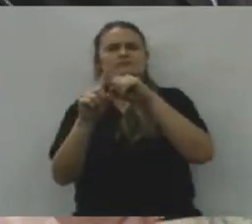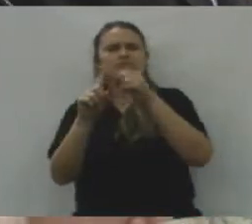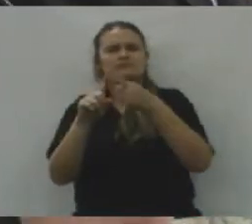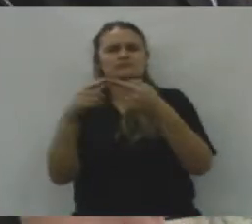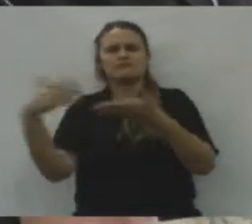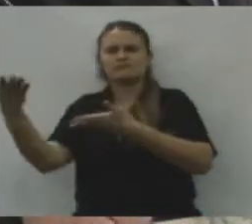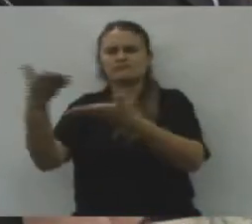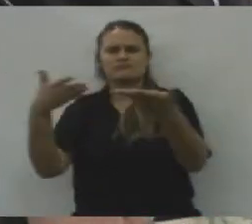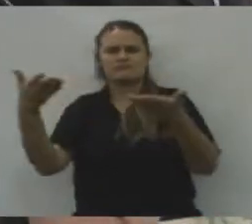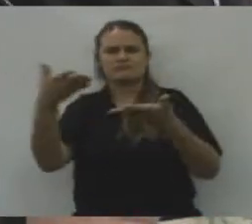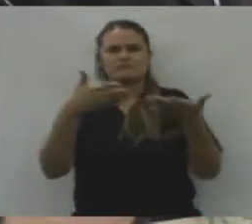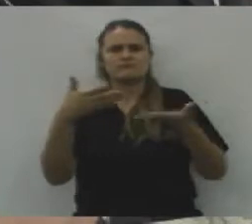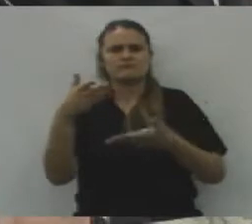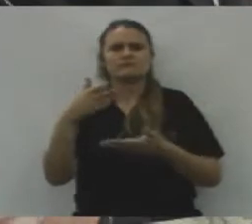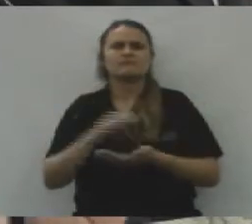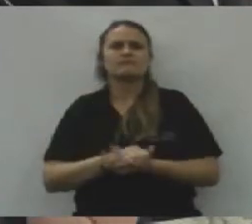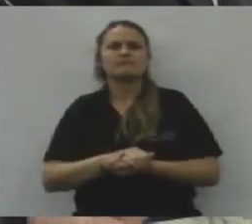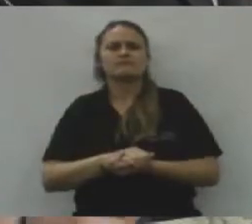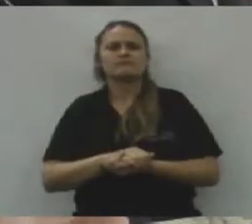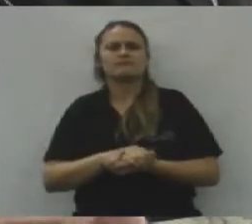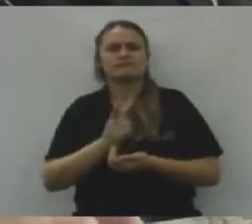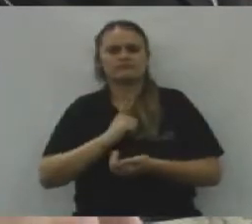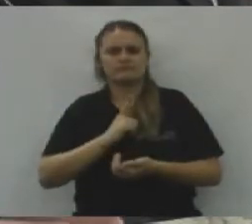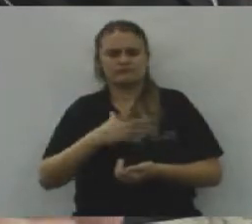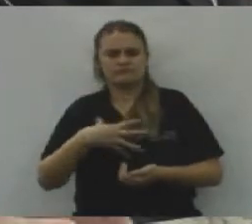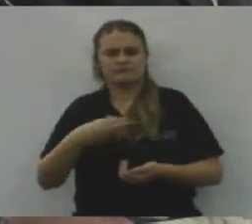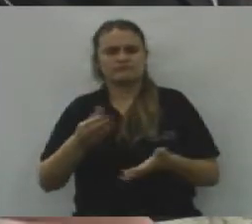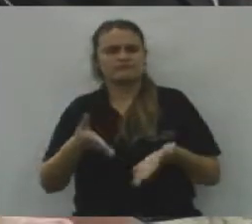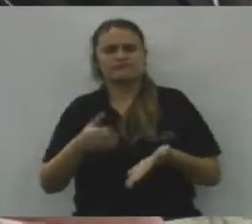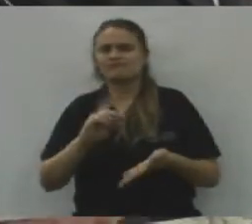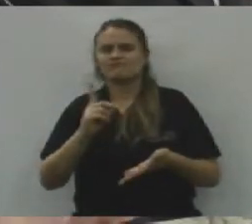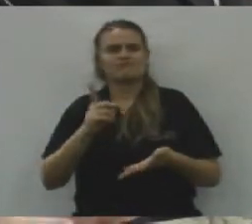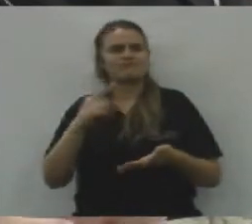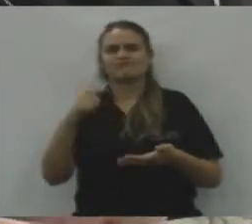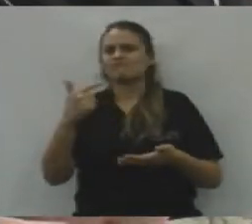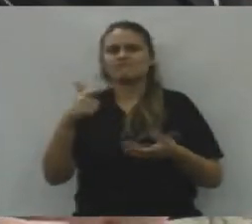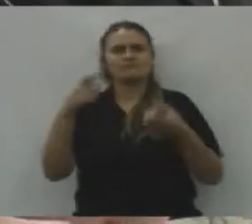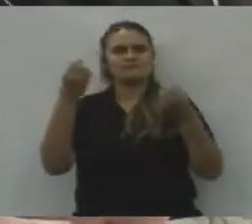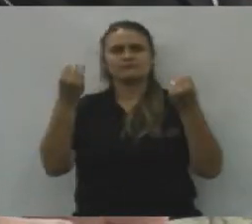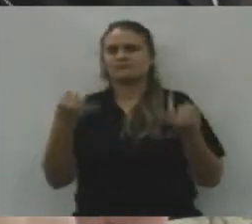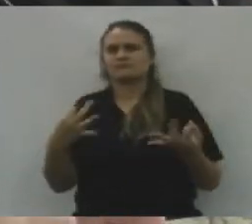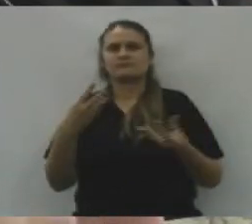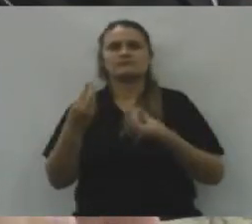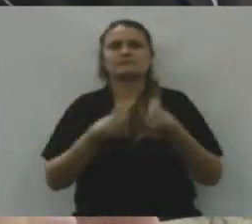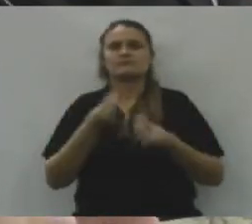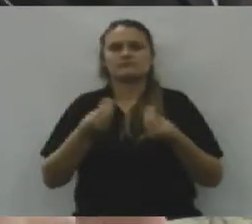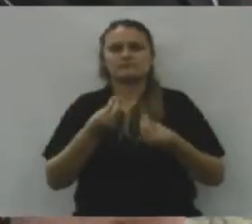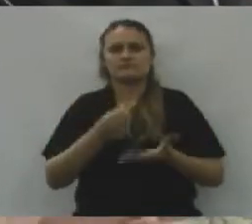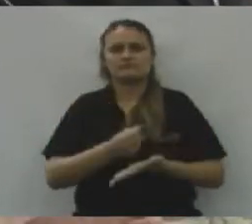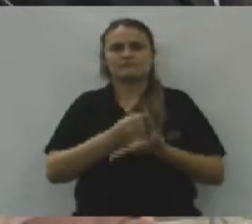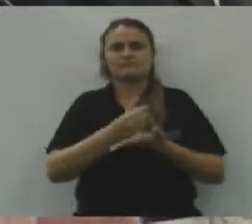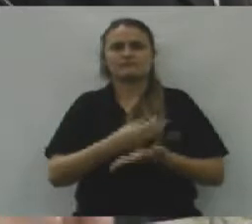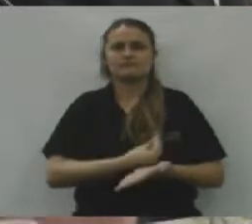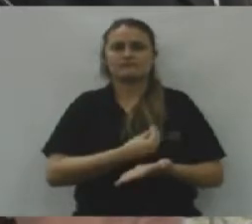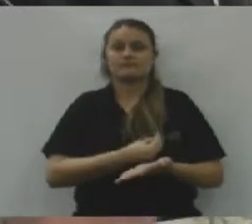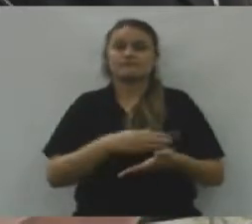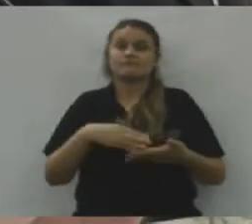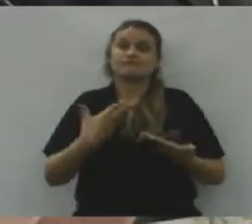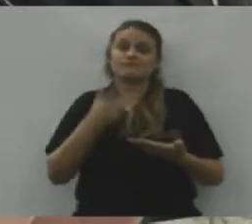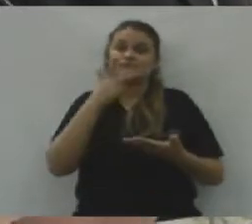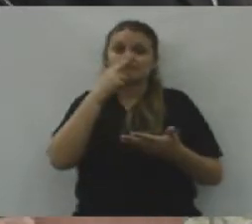amigos, né, que tiveram filhos recentemente, elas não receberam essa instrução, sabe? Então, aí